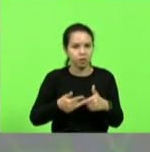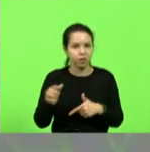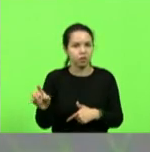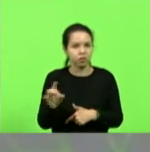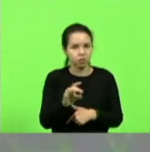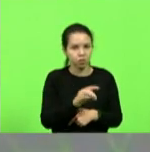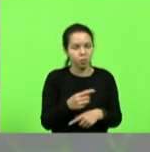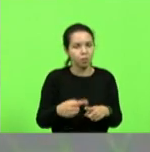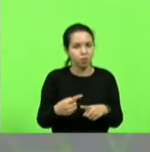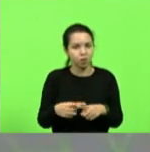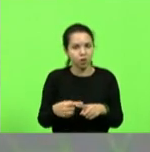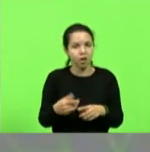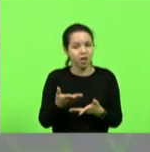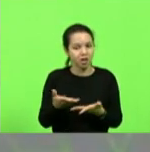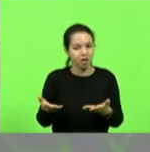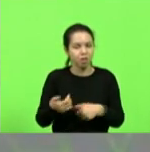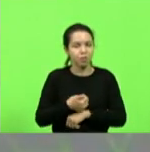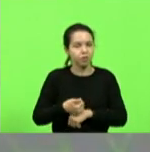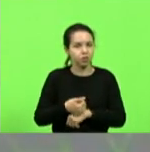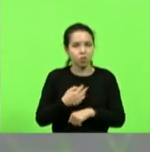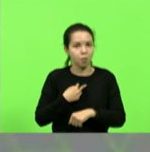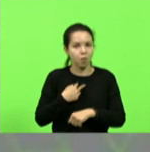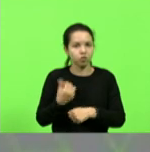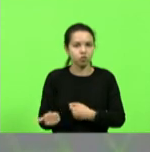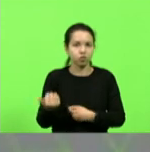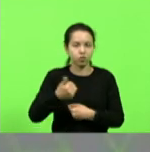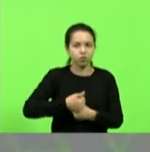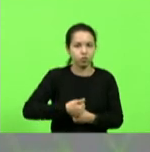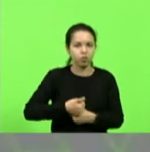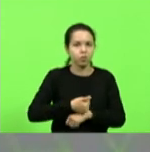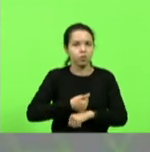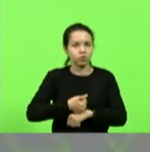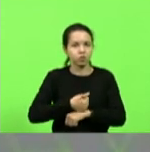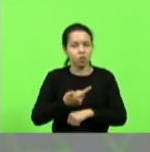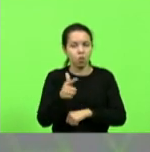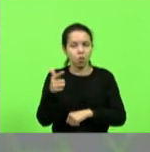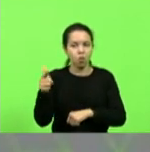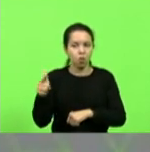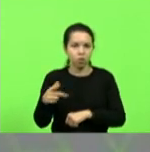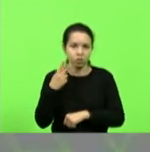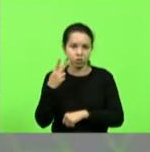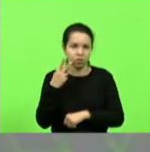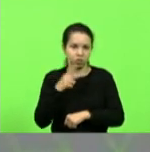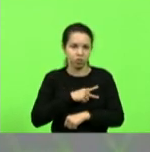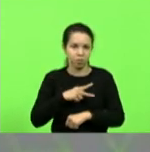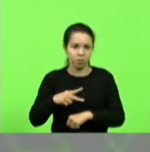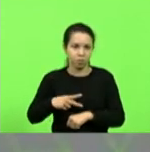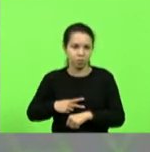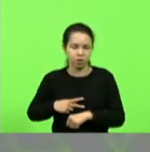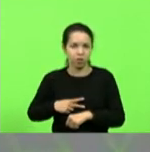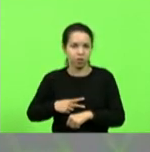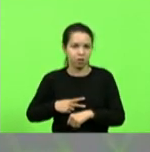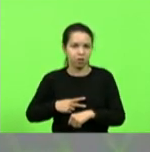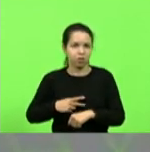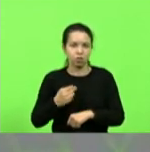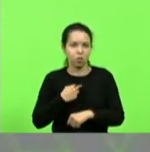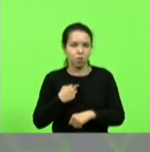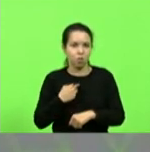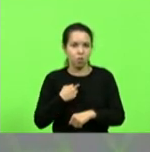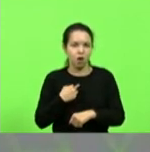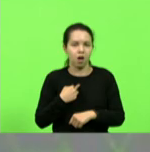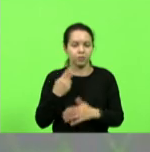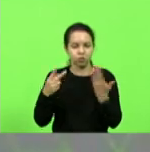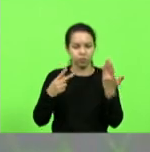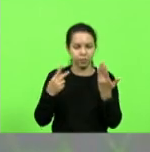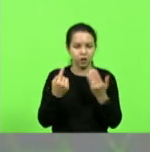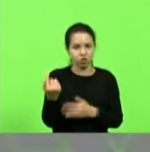que esses profissionais não podem substituir os profissionais de outras políticas públicas, né? Não é para fazer psicoterapia individual, o